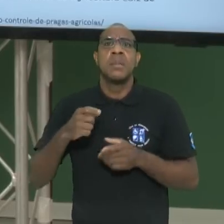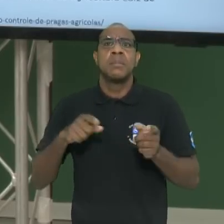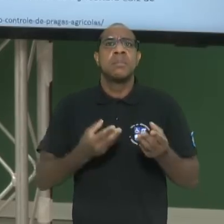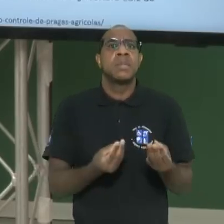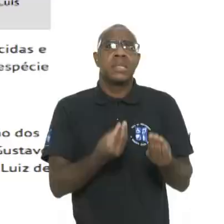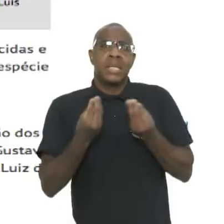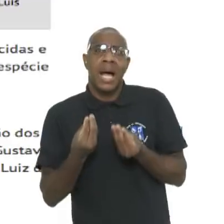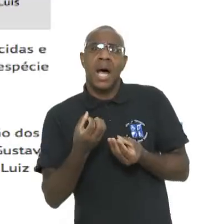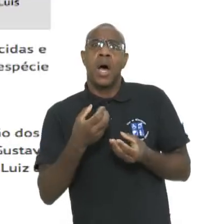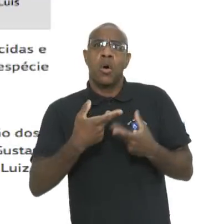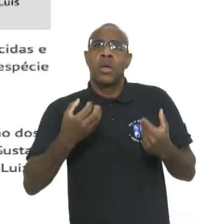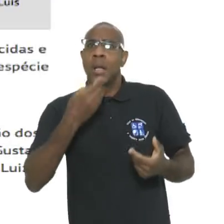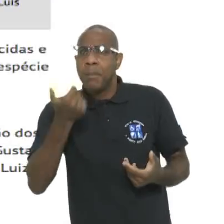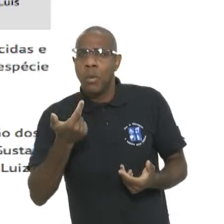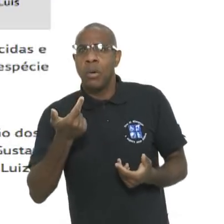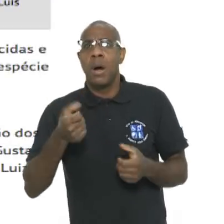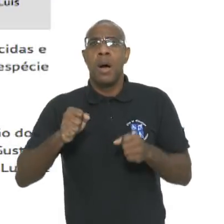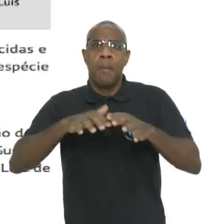e responda.